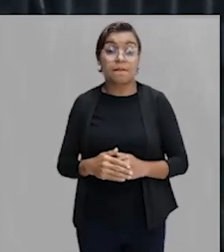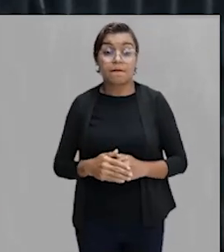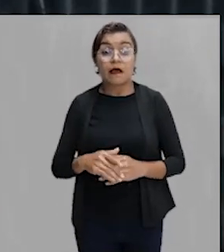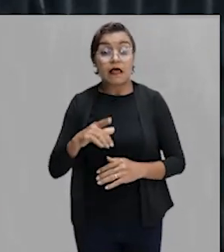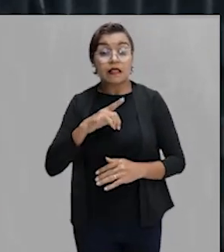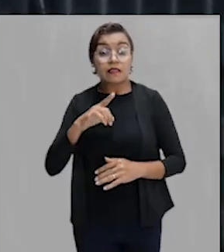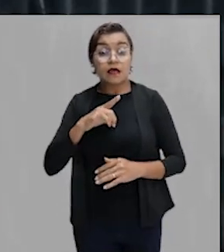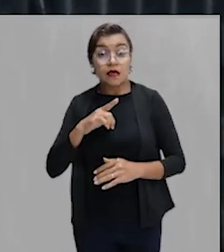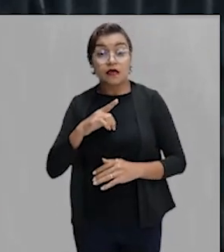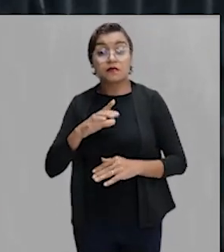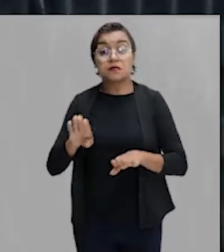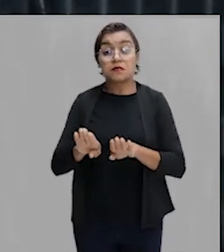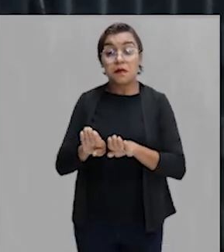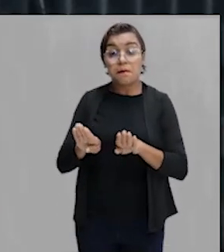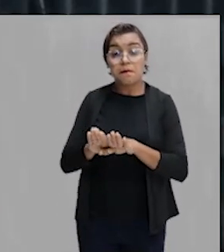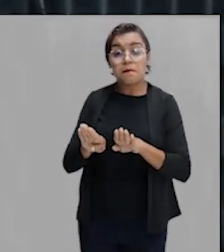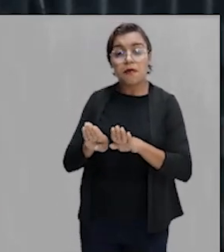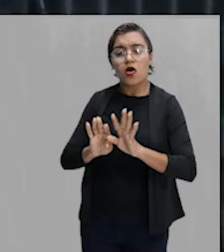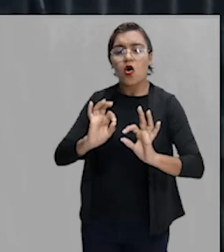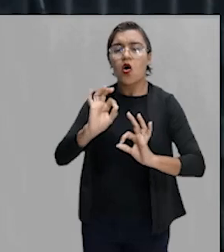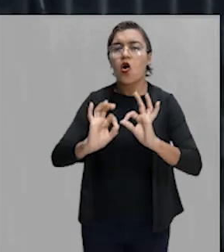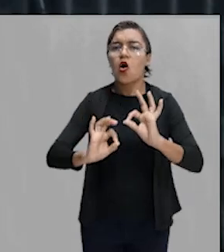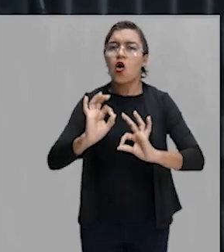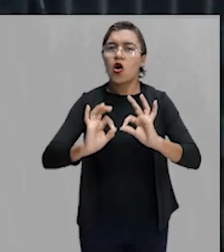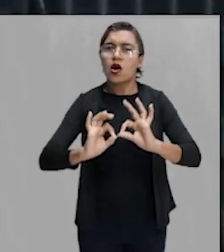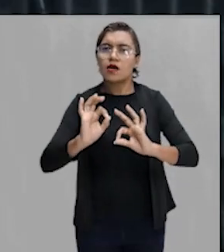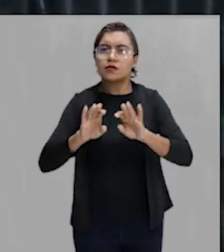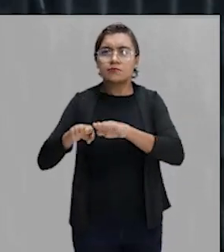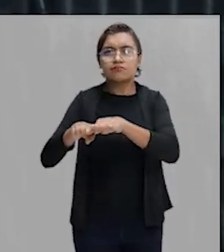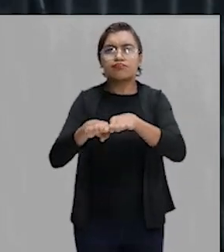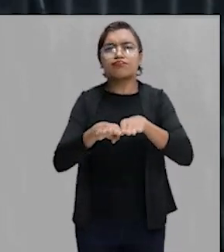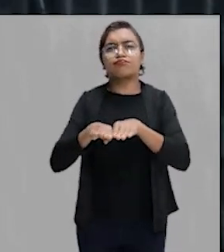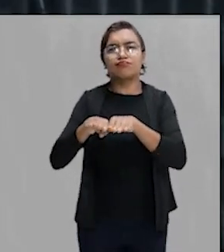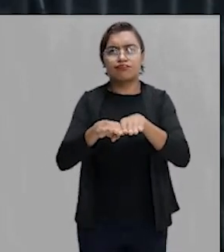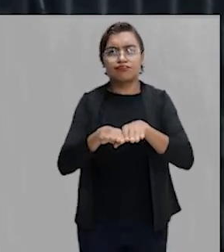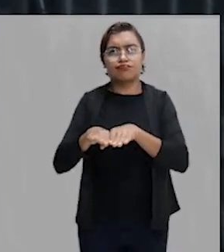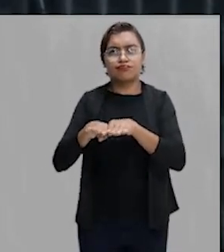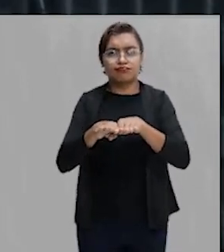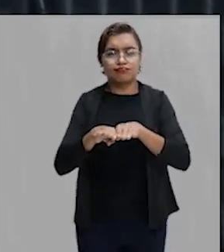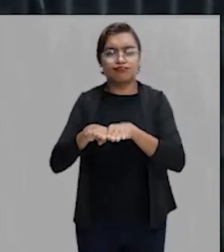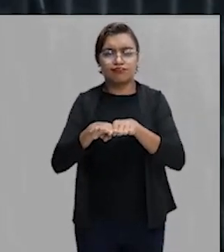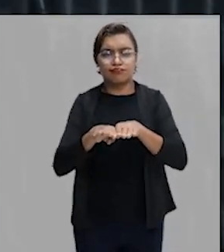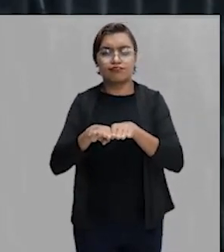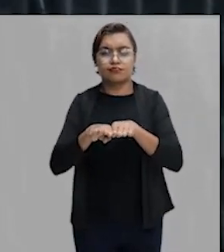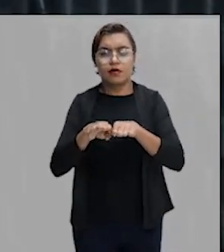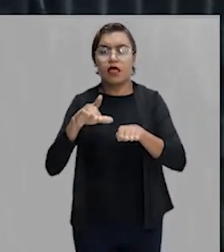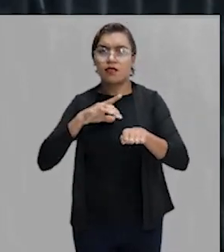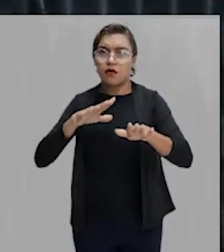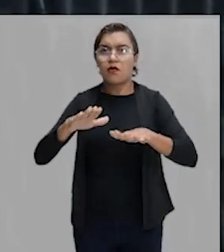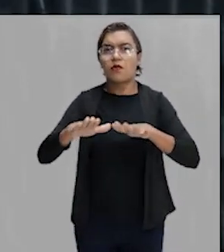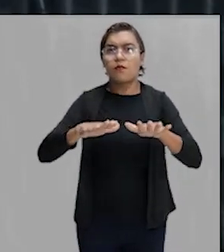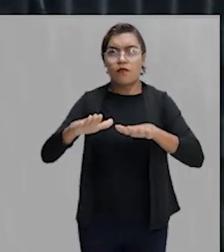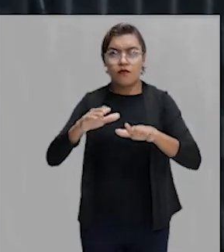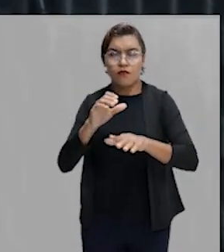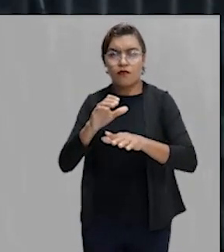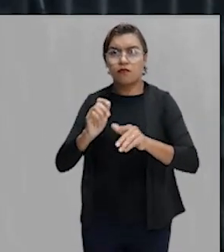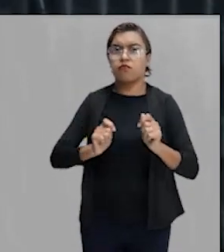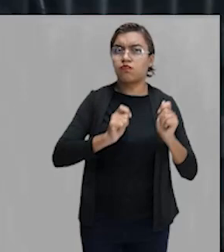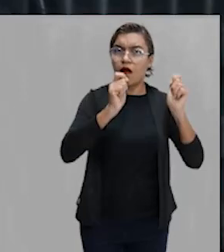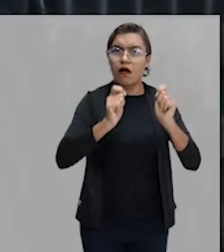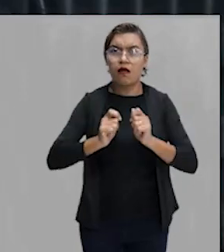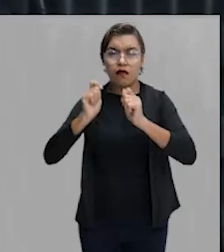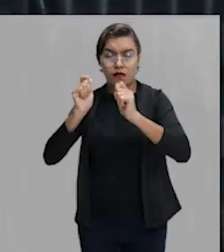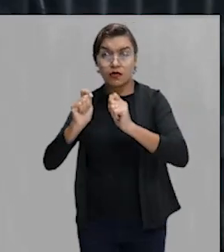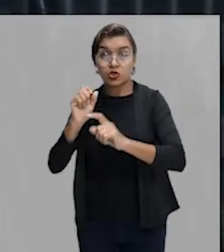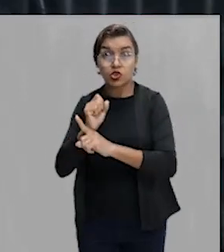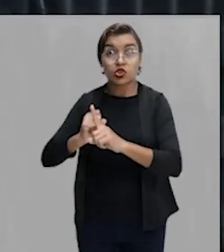uma consequência dessa organização horizontal, que é outra característica também dos movimentos sociais contemporâneos.